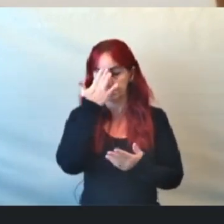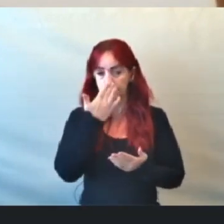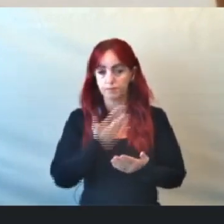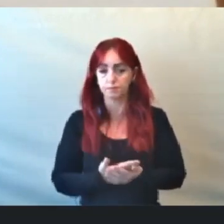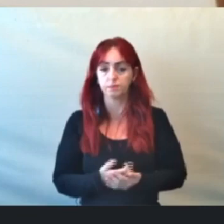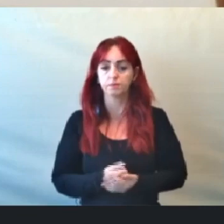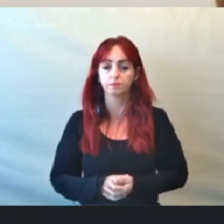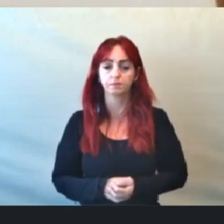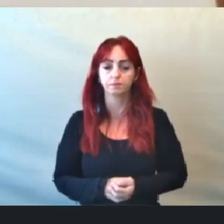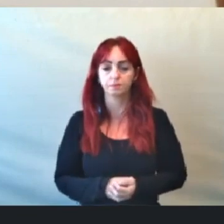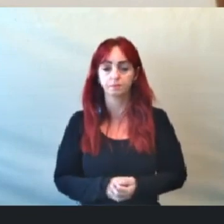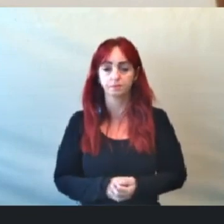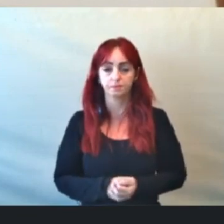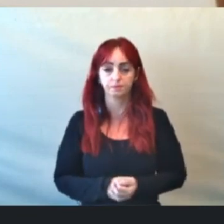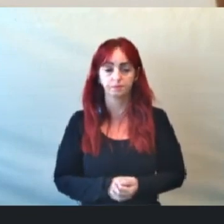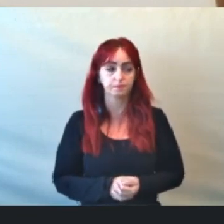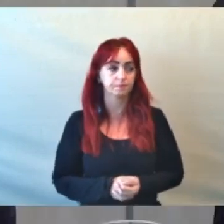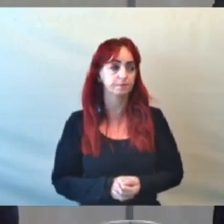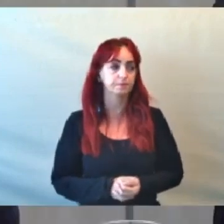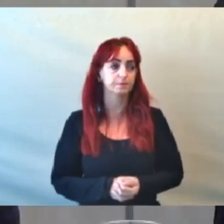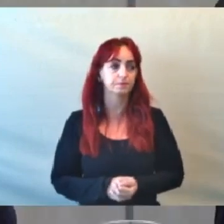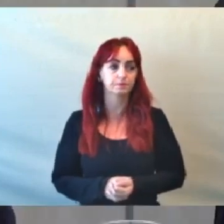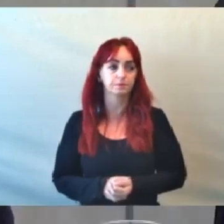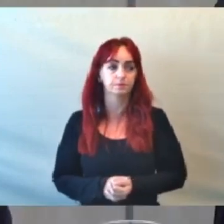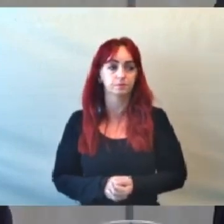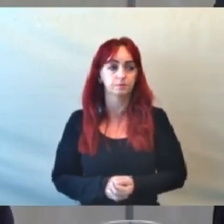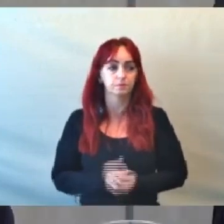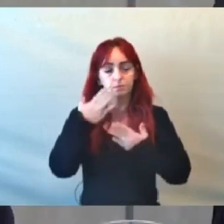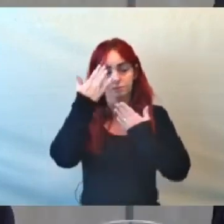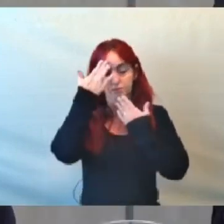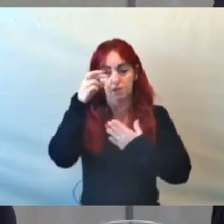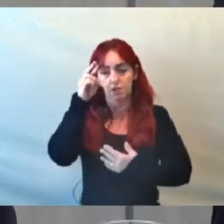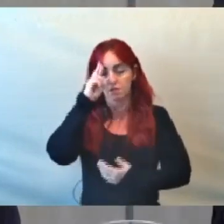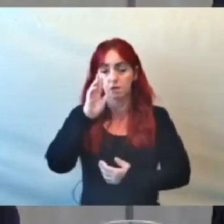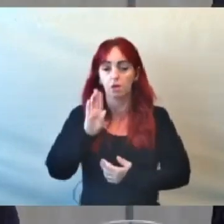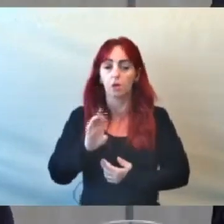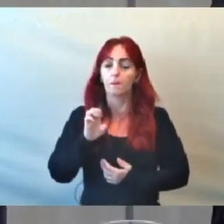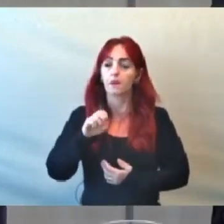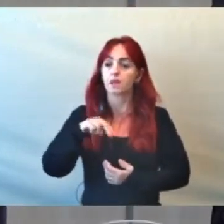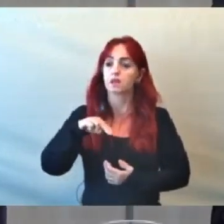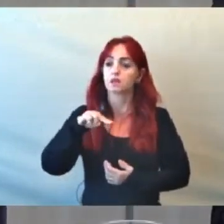Muito obrigado, senhor Benjamin. Solicito agora ao senhor Nilo Nascimento